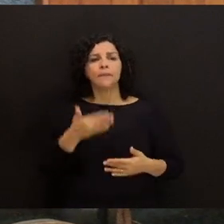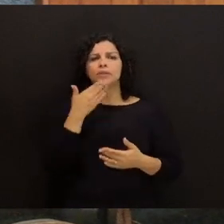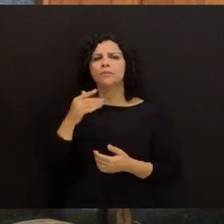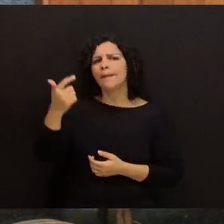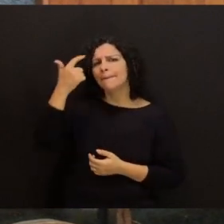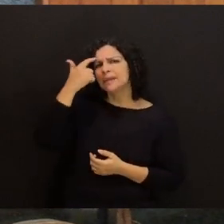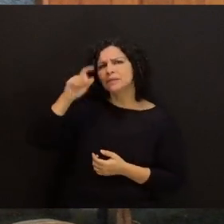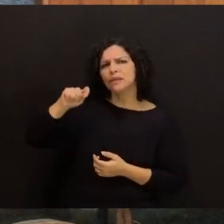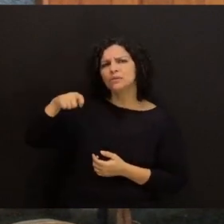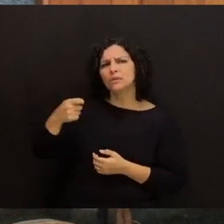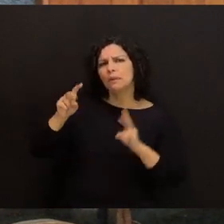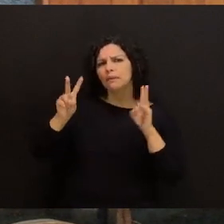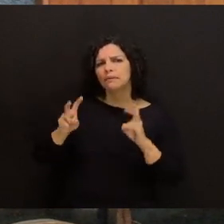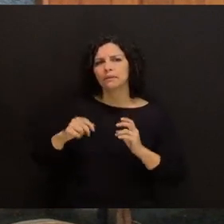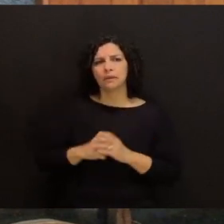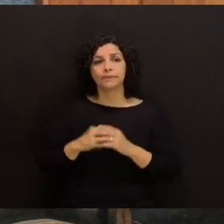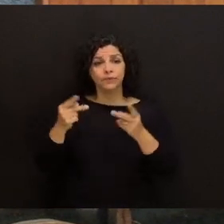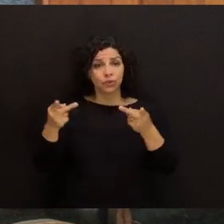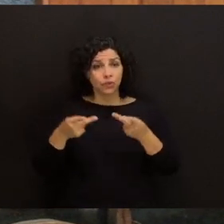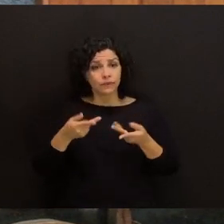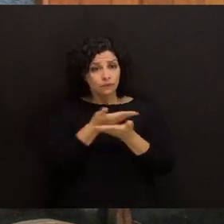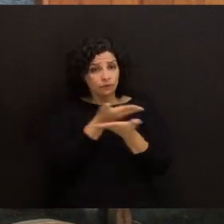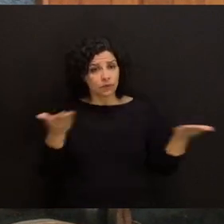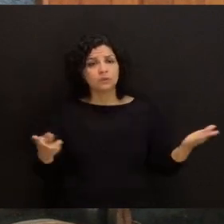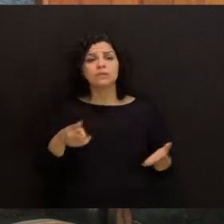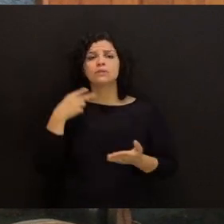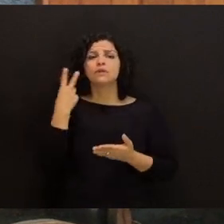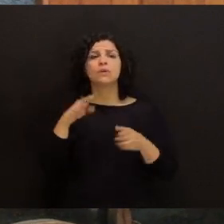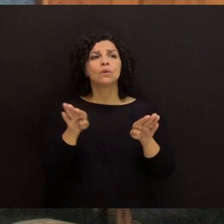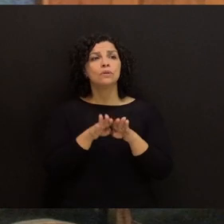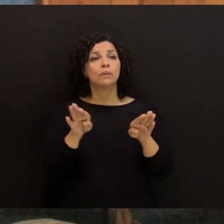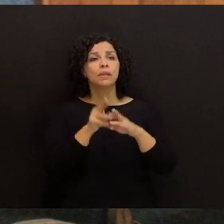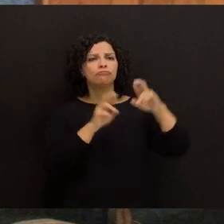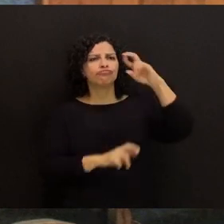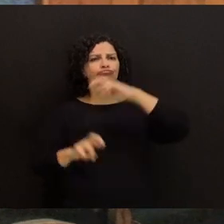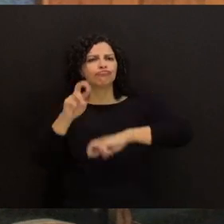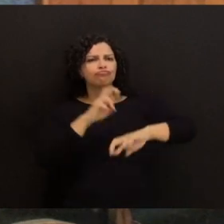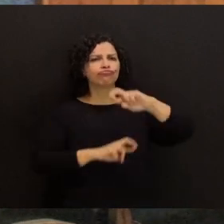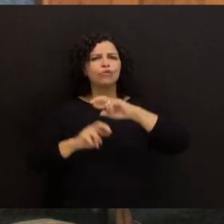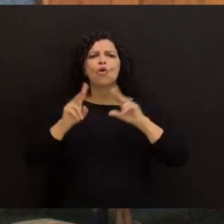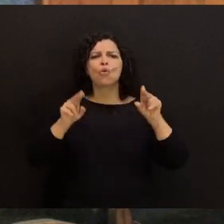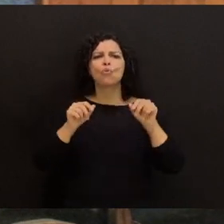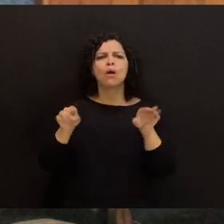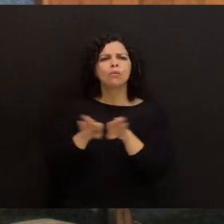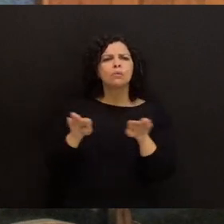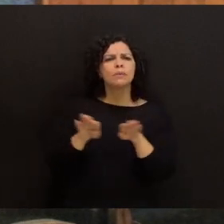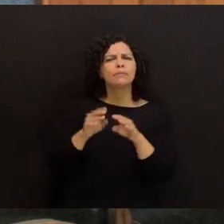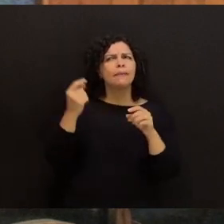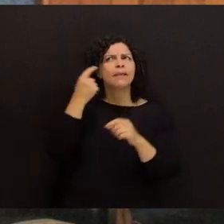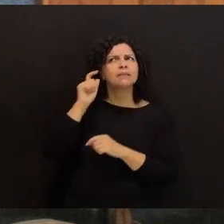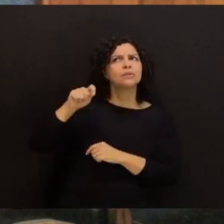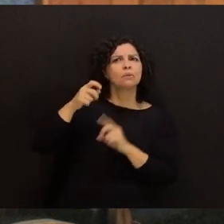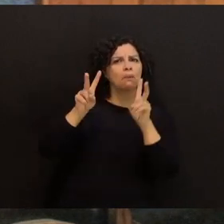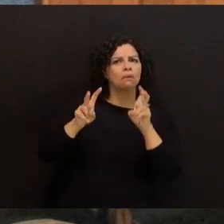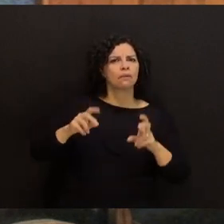reflexão e convidar todos os vereadores que são fiscalizadores a fazer essa reflexão